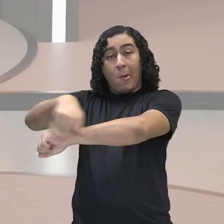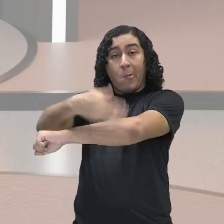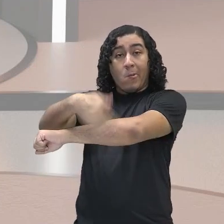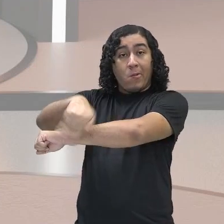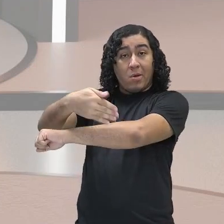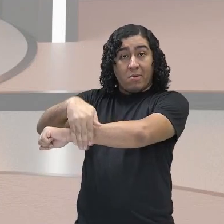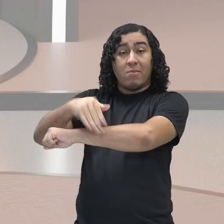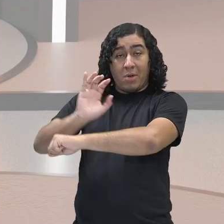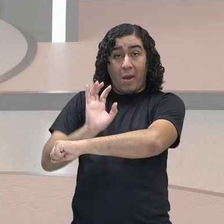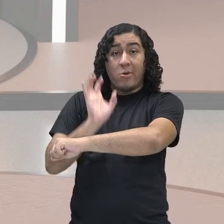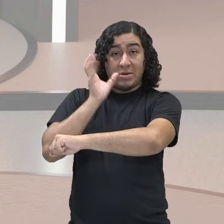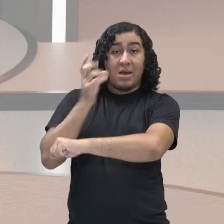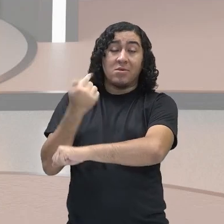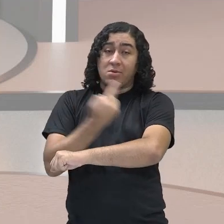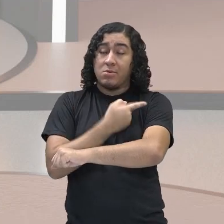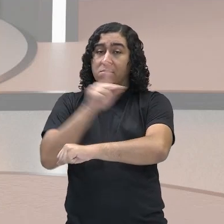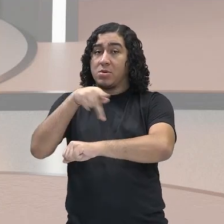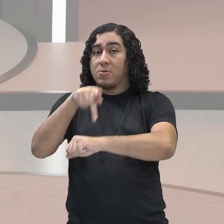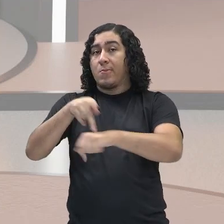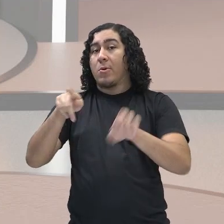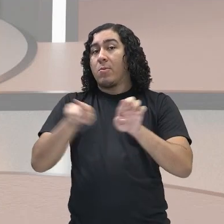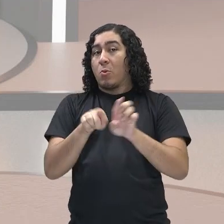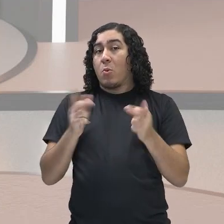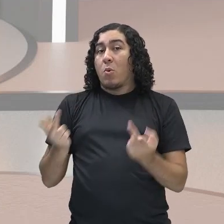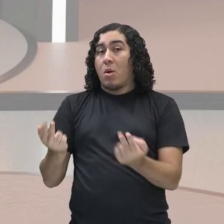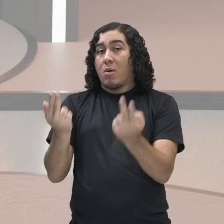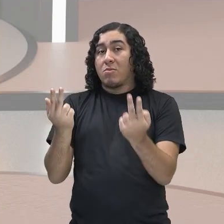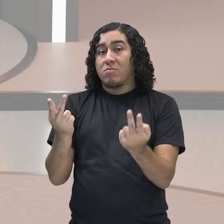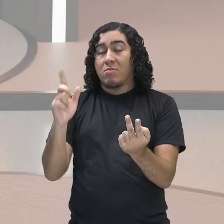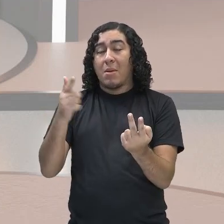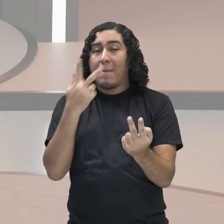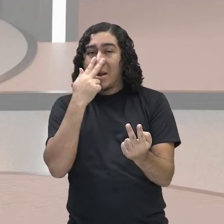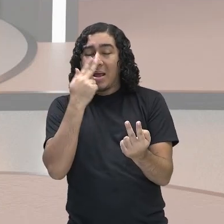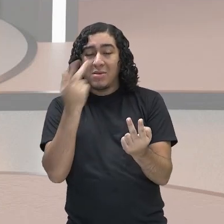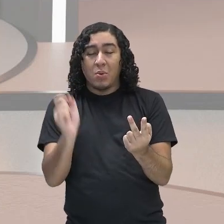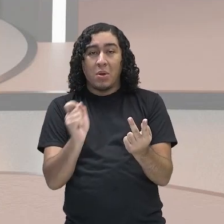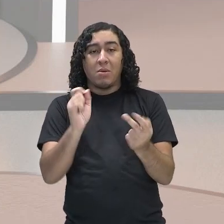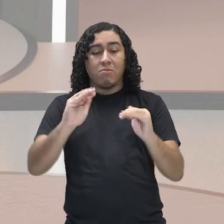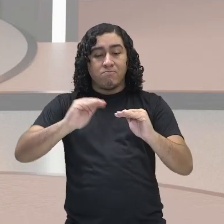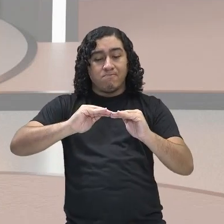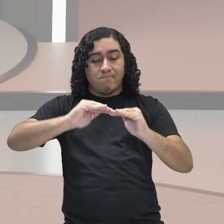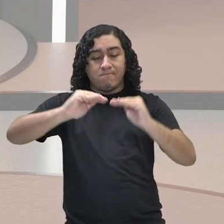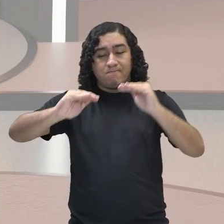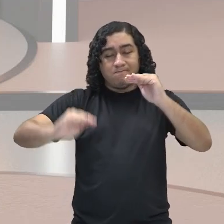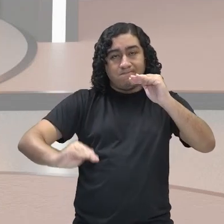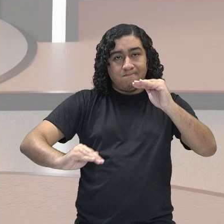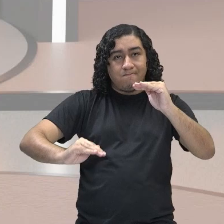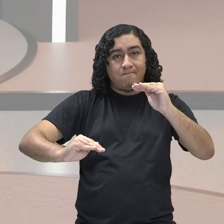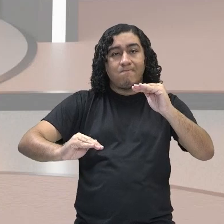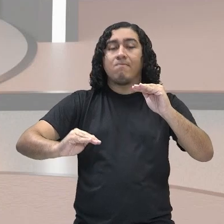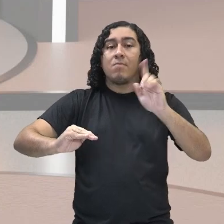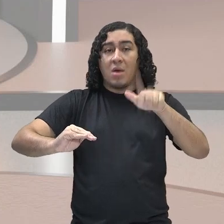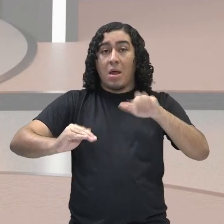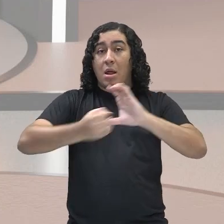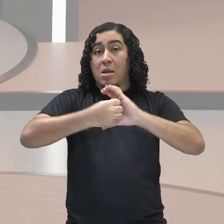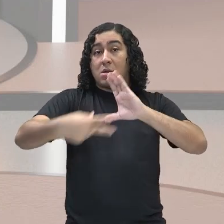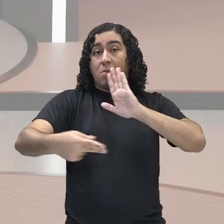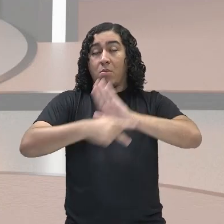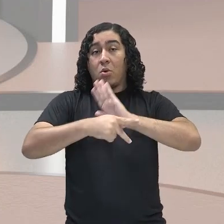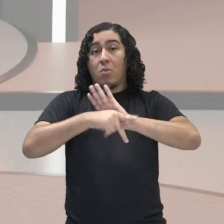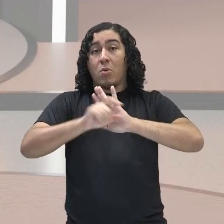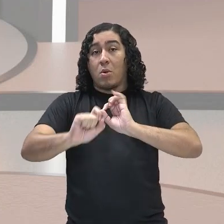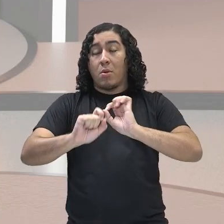acontece aqui no nosso país. A desigualdade social do Brasil é caracterizada